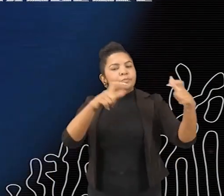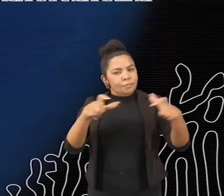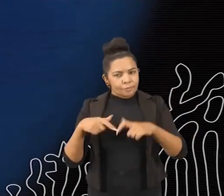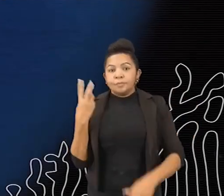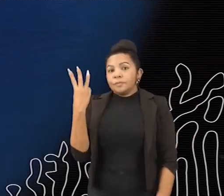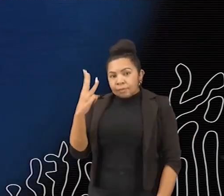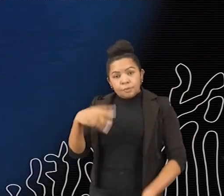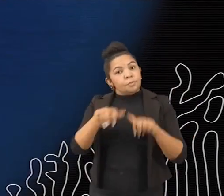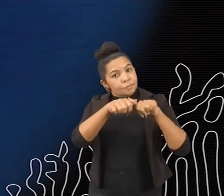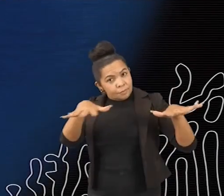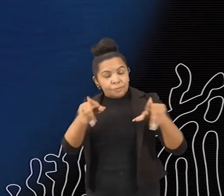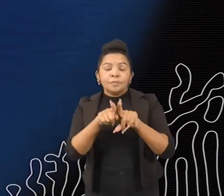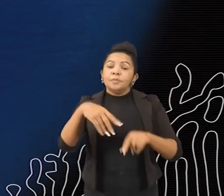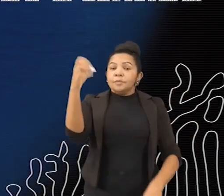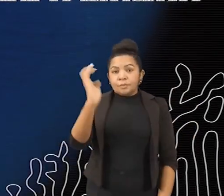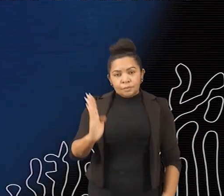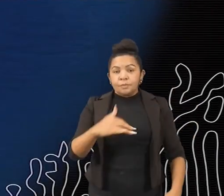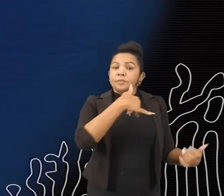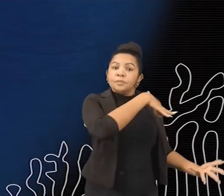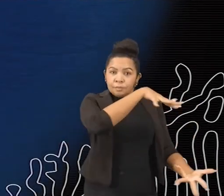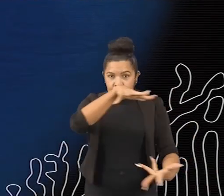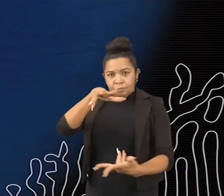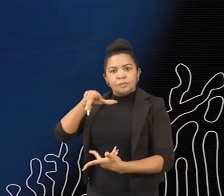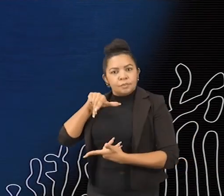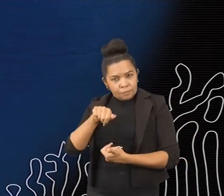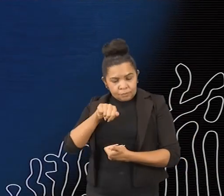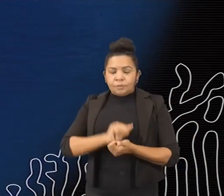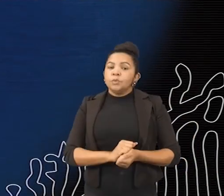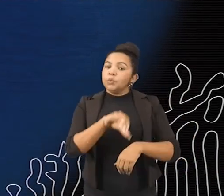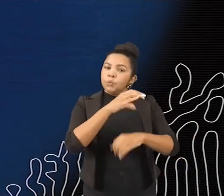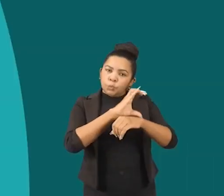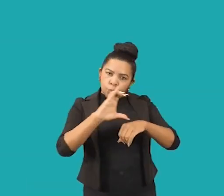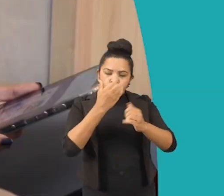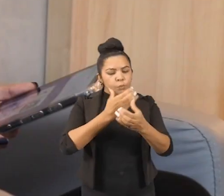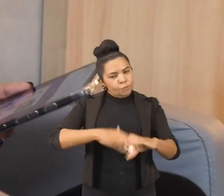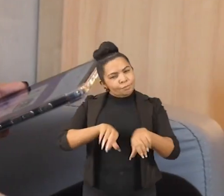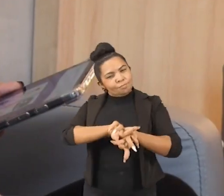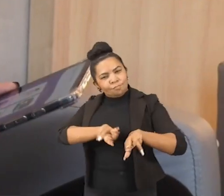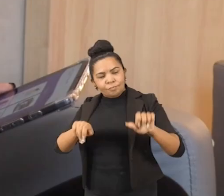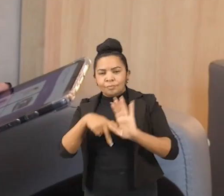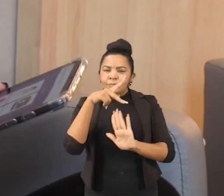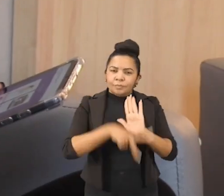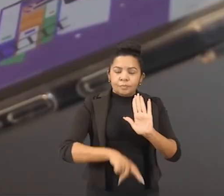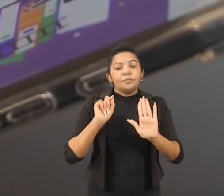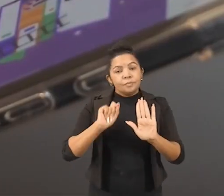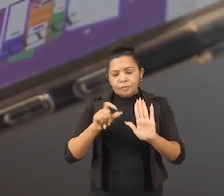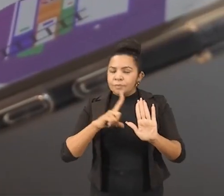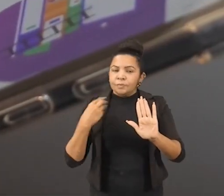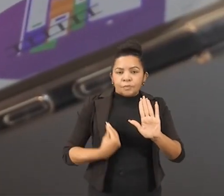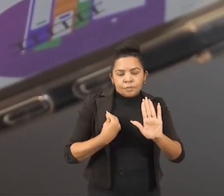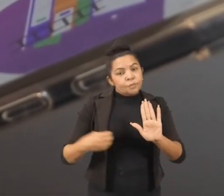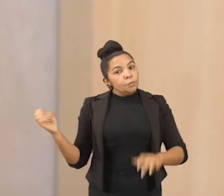todo o território maranhense e se expande também para o Brasil e para o mundo. Com cursos e projetos